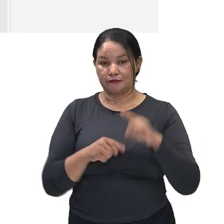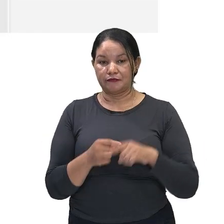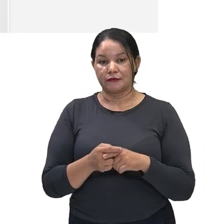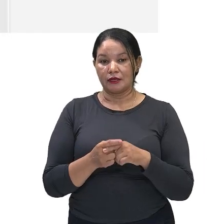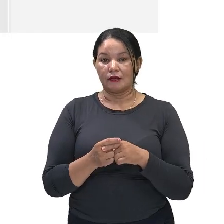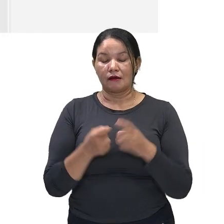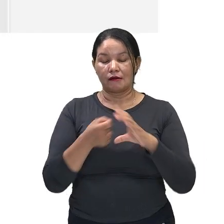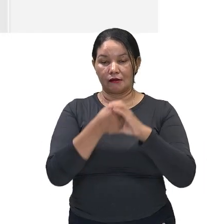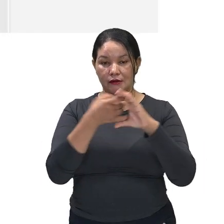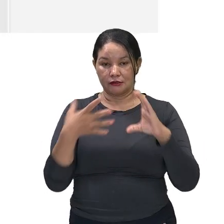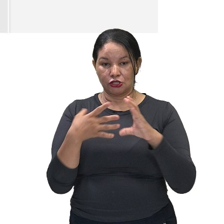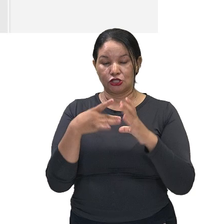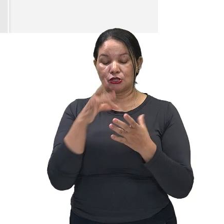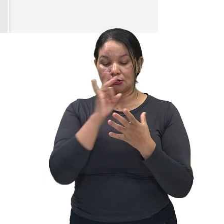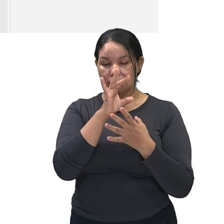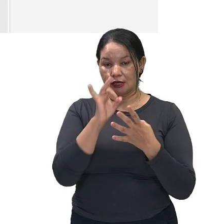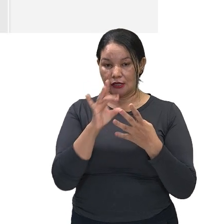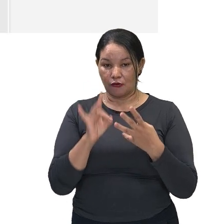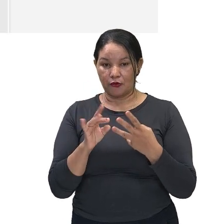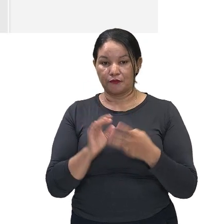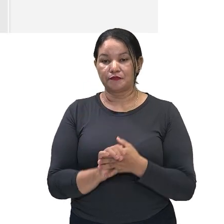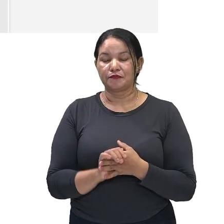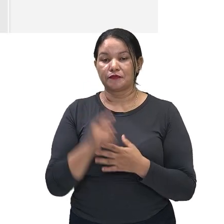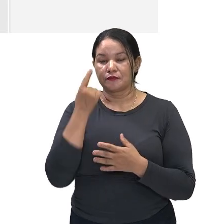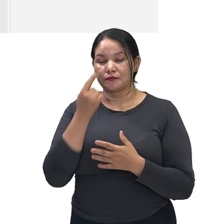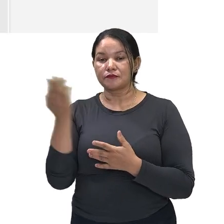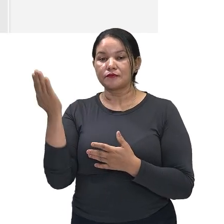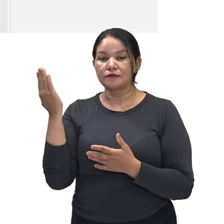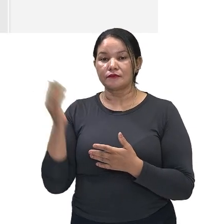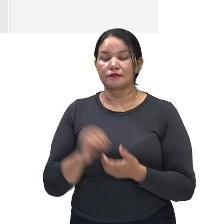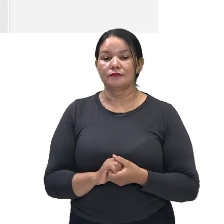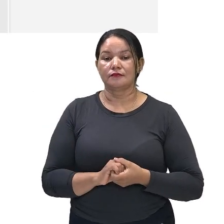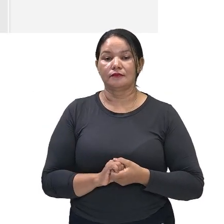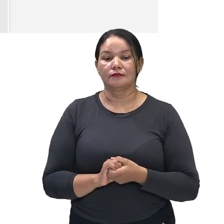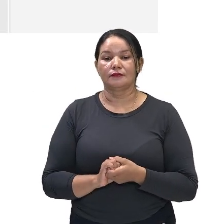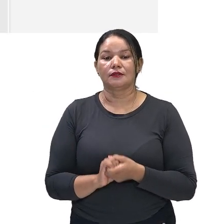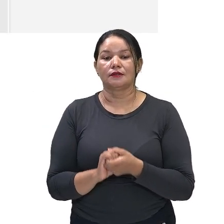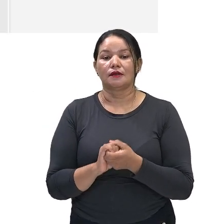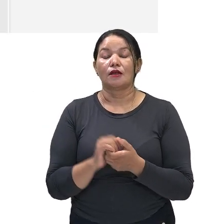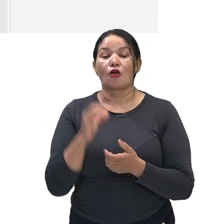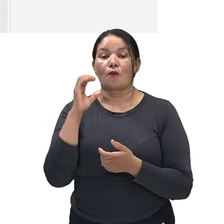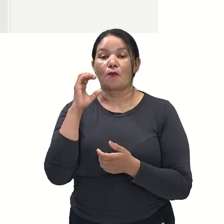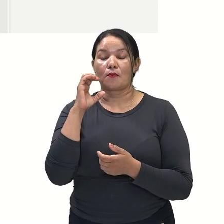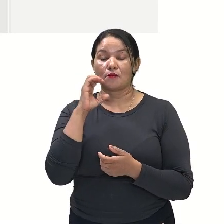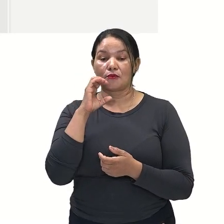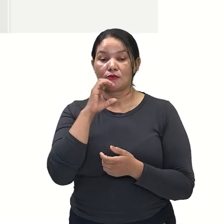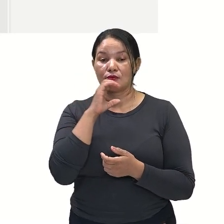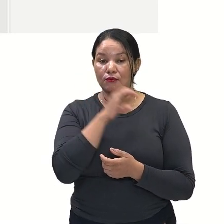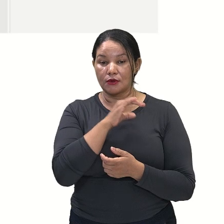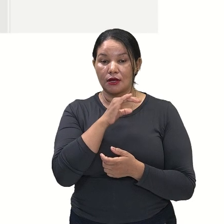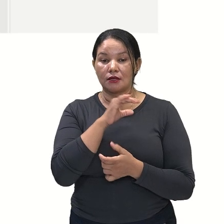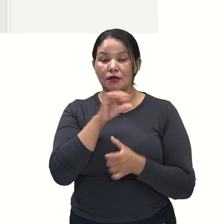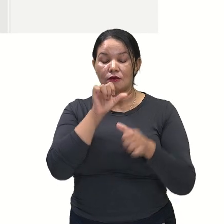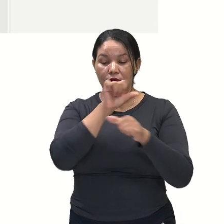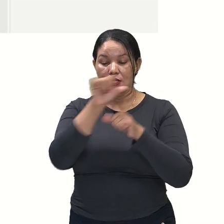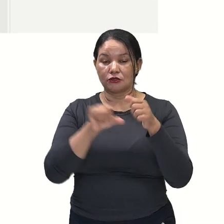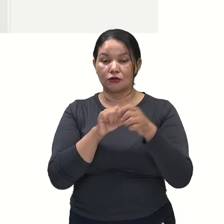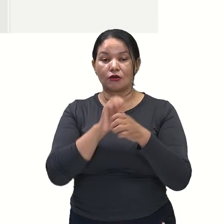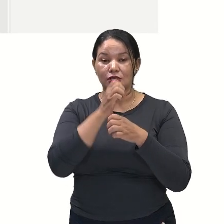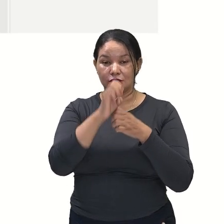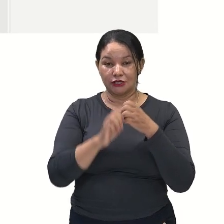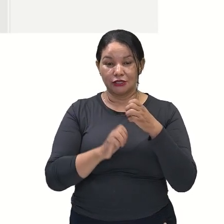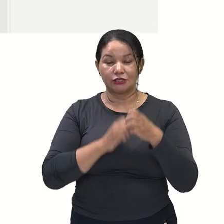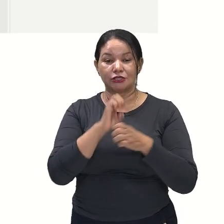de cada um. Então, o calor é a troca de energia entre